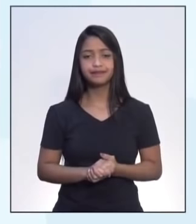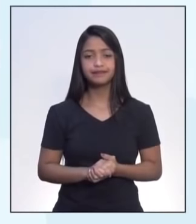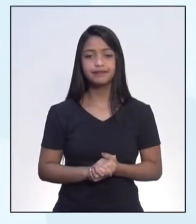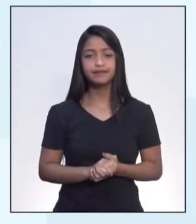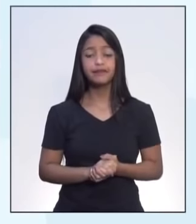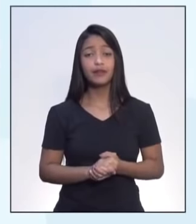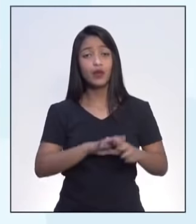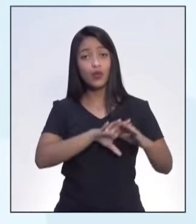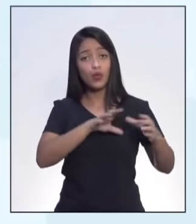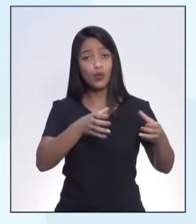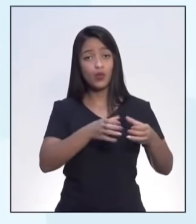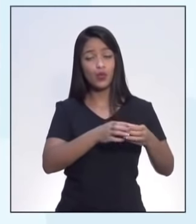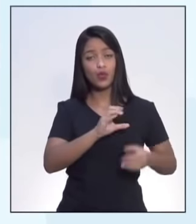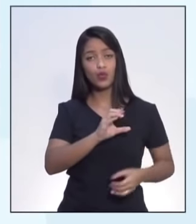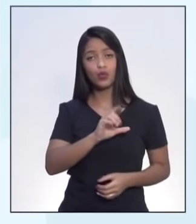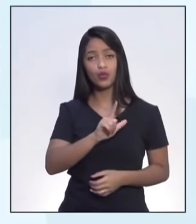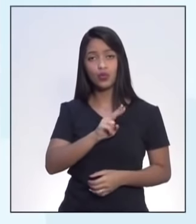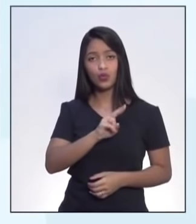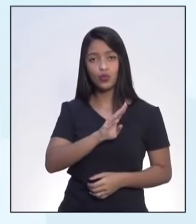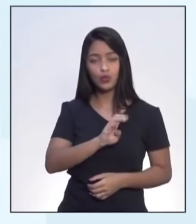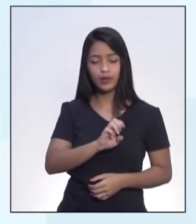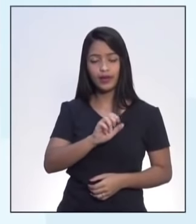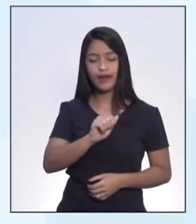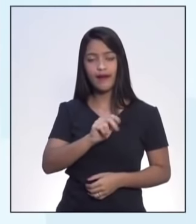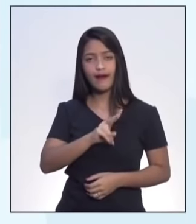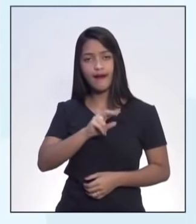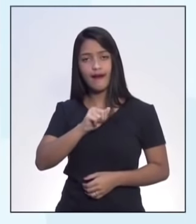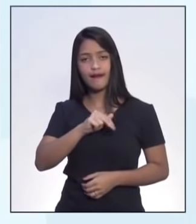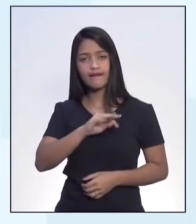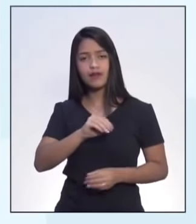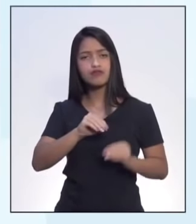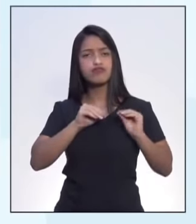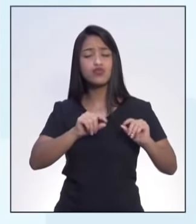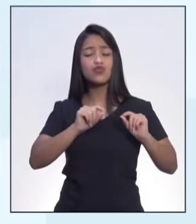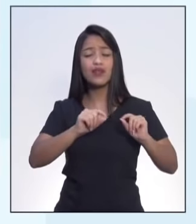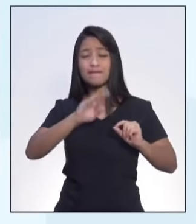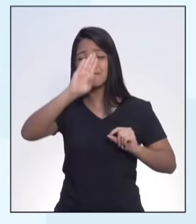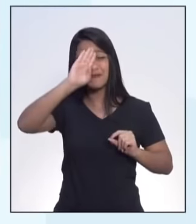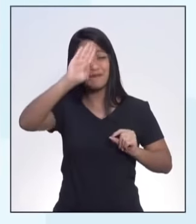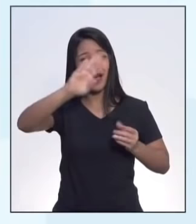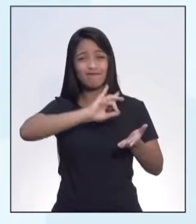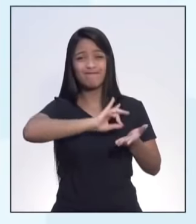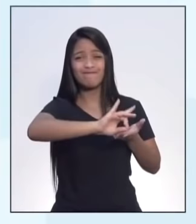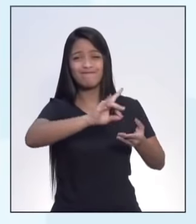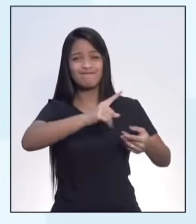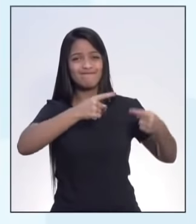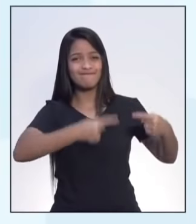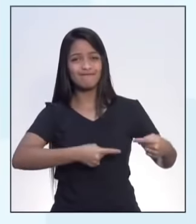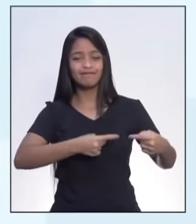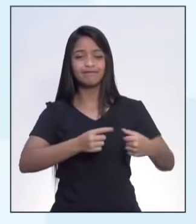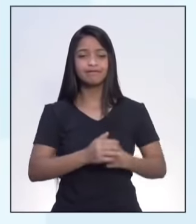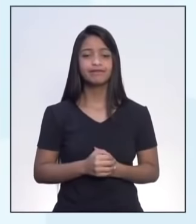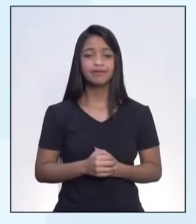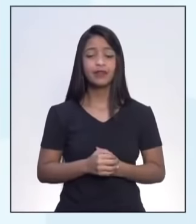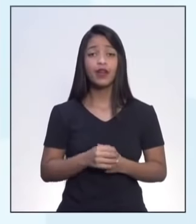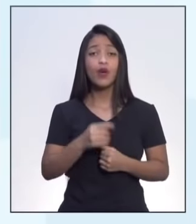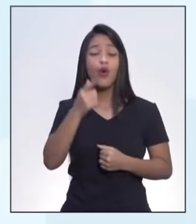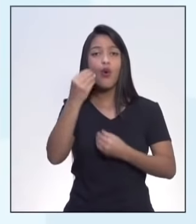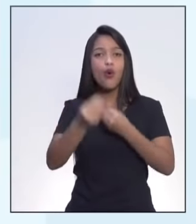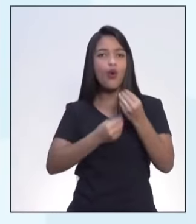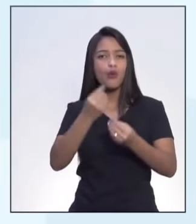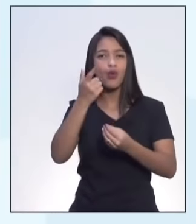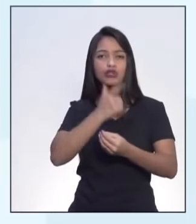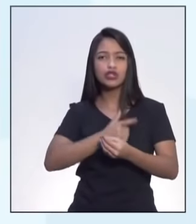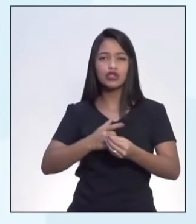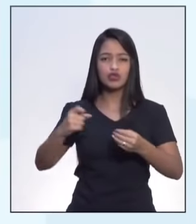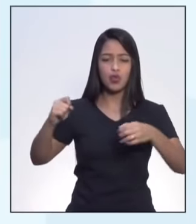Avante foi colocado lá como principal rival do outro time. A virada, ele disse que houve uma segunda virada, só que ficou